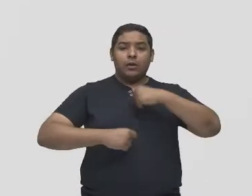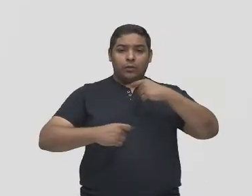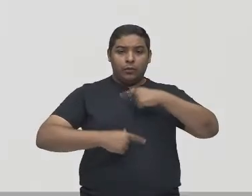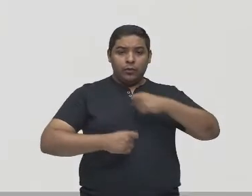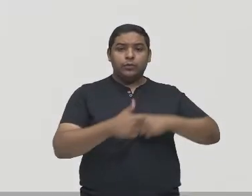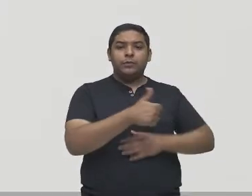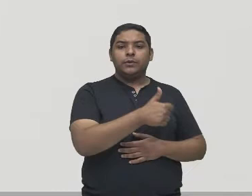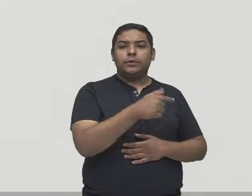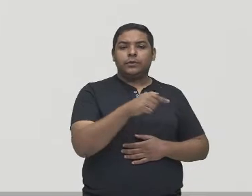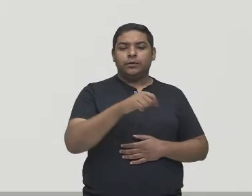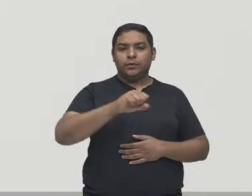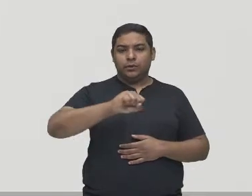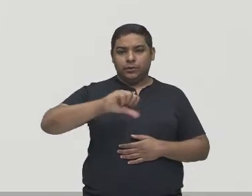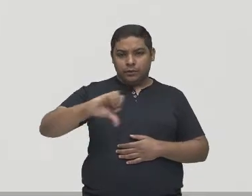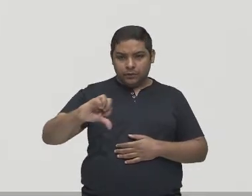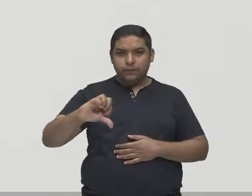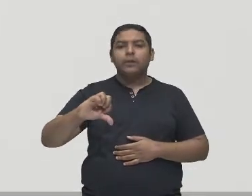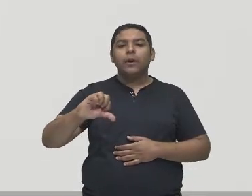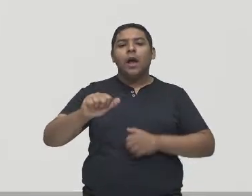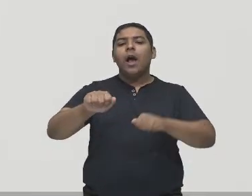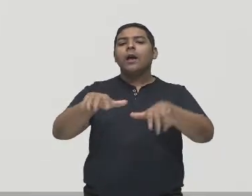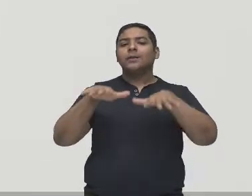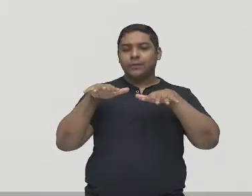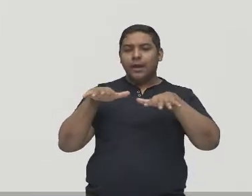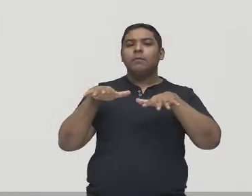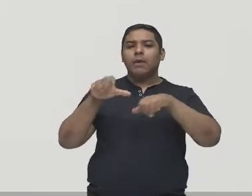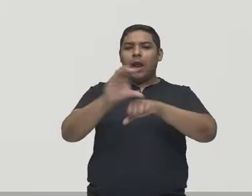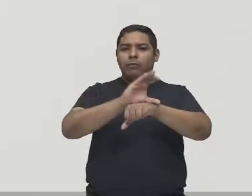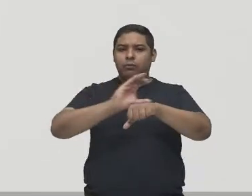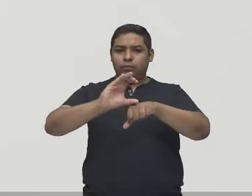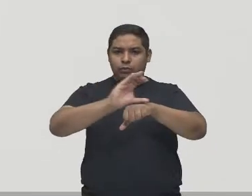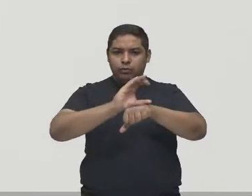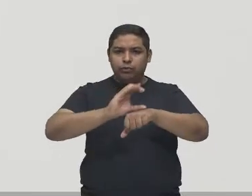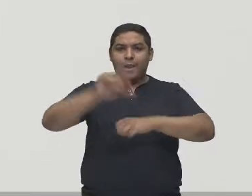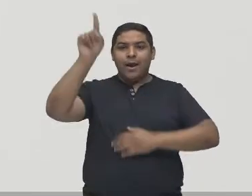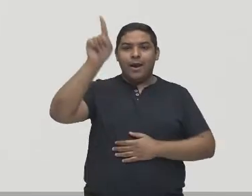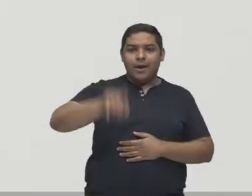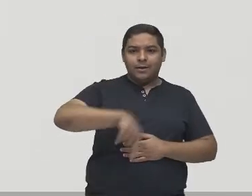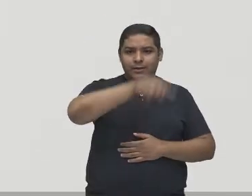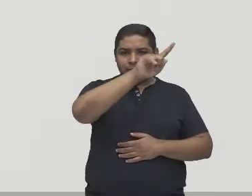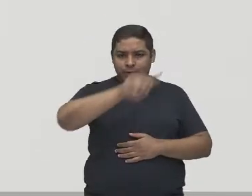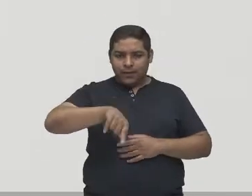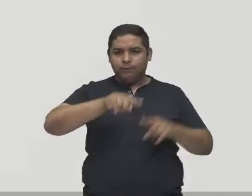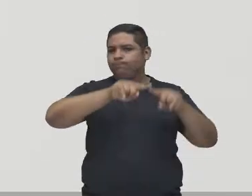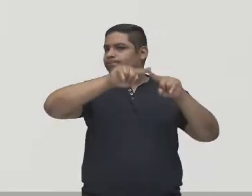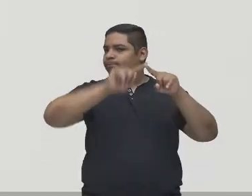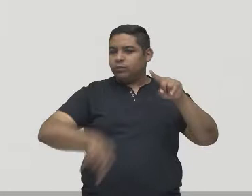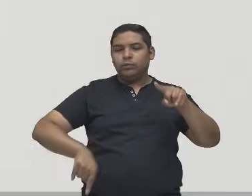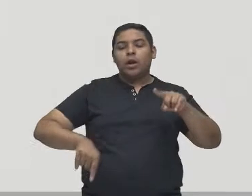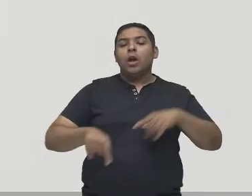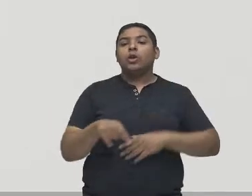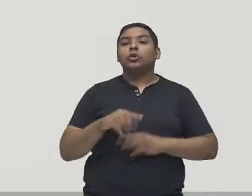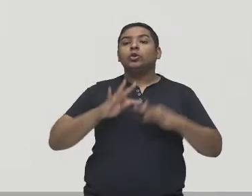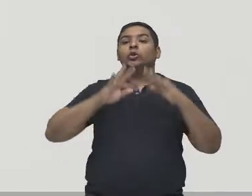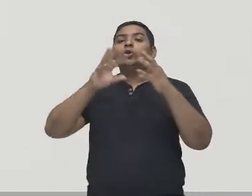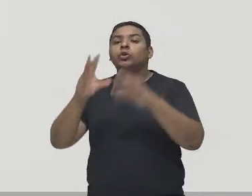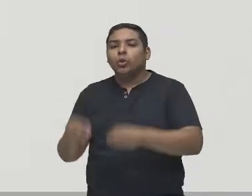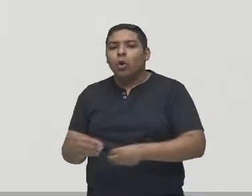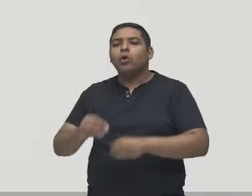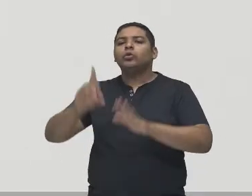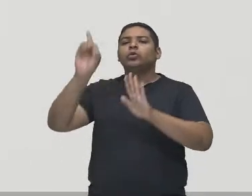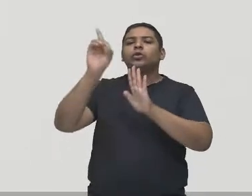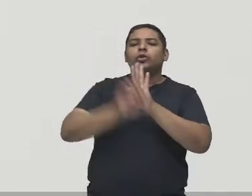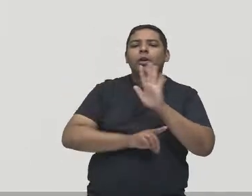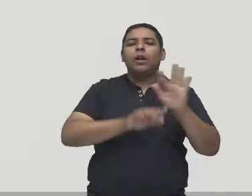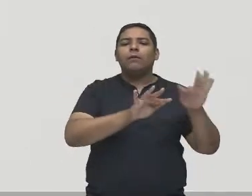1789, a Assembleia Constituinte cancelou todos os direitos feudais que